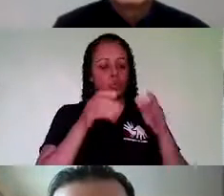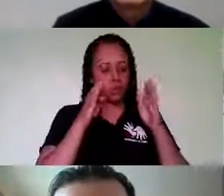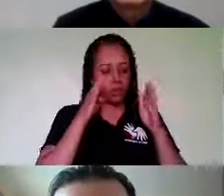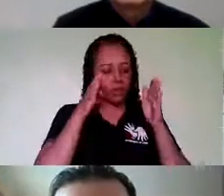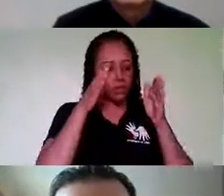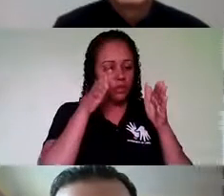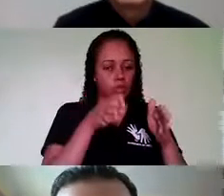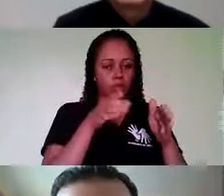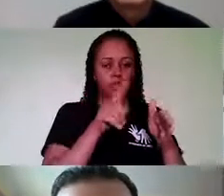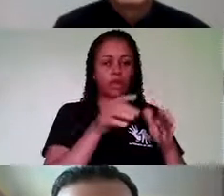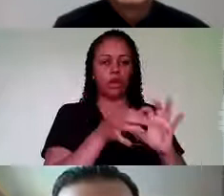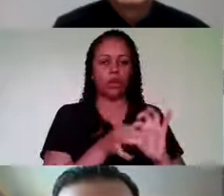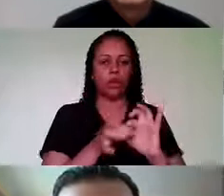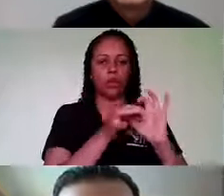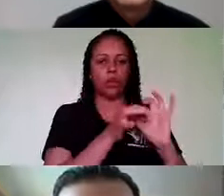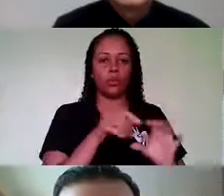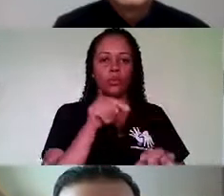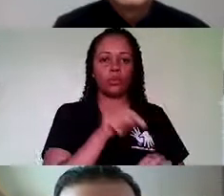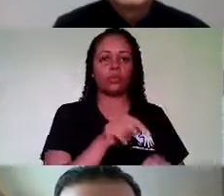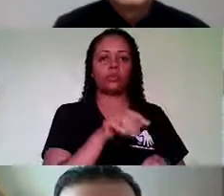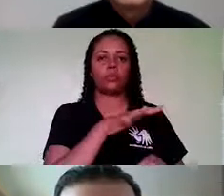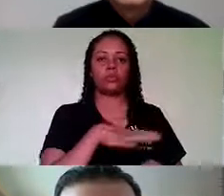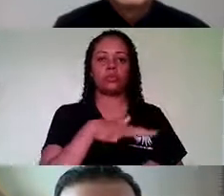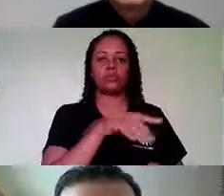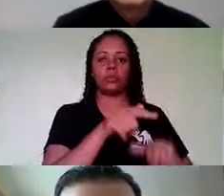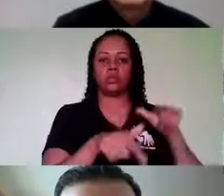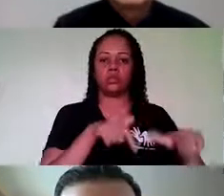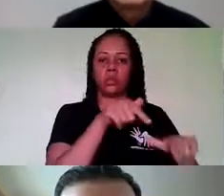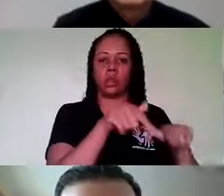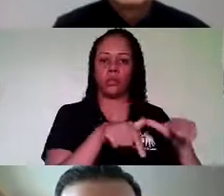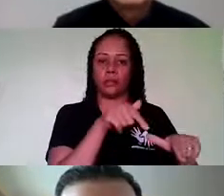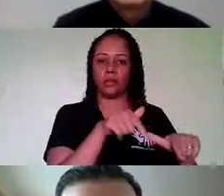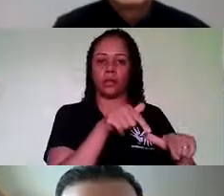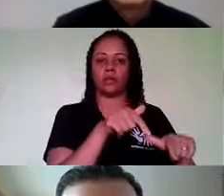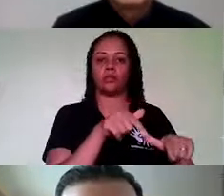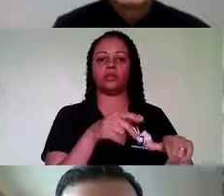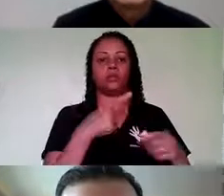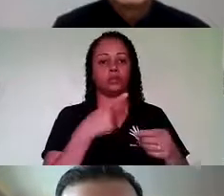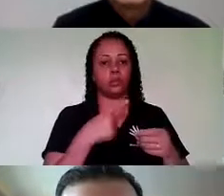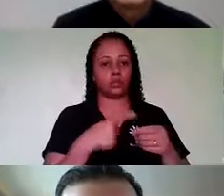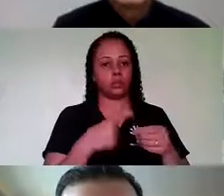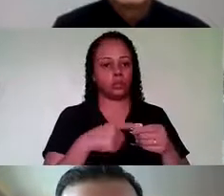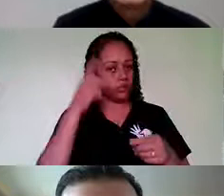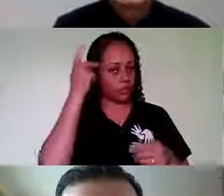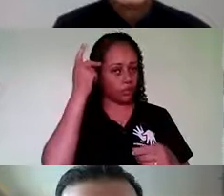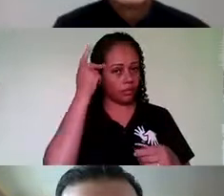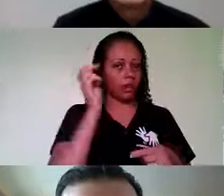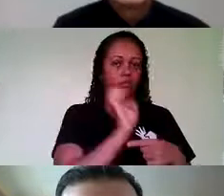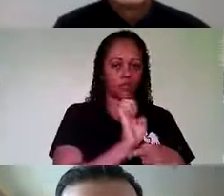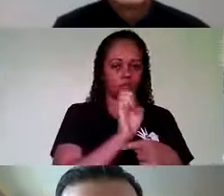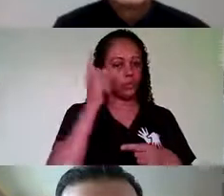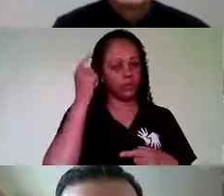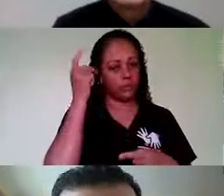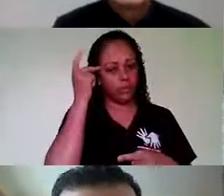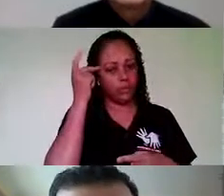União Geral dos Trabalhadores do Estado de São Paulo, e sim para o presidente Amaury Mortágua. Eu entendi que nós fizéssemos representante aqui